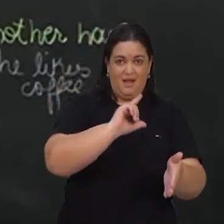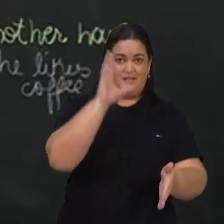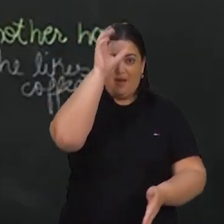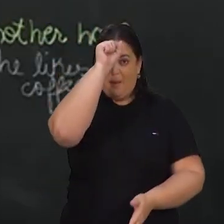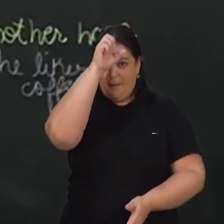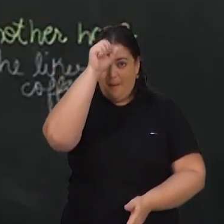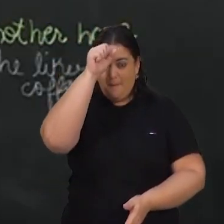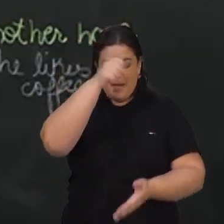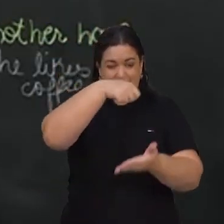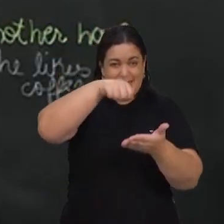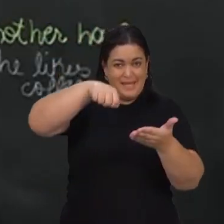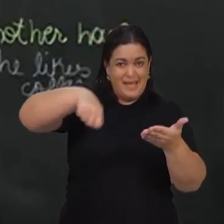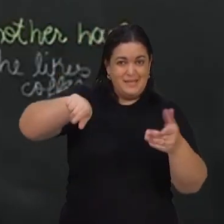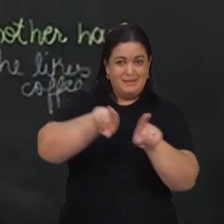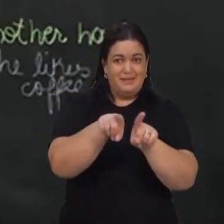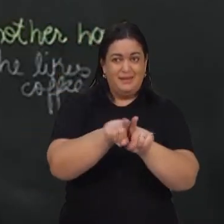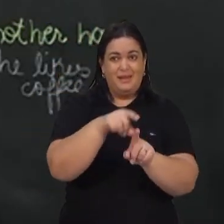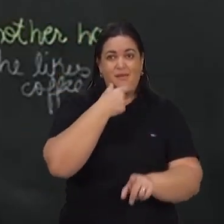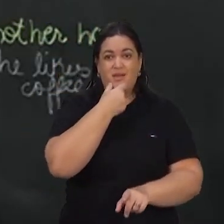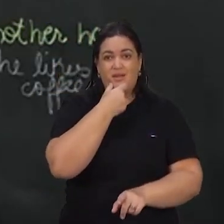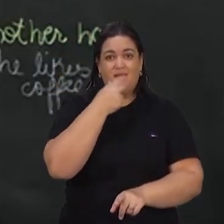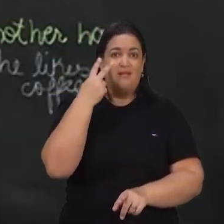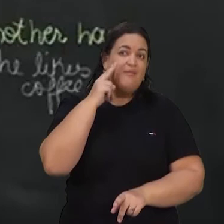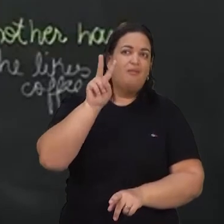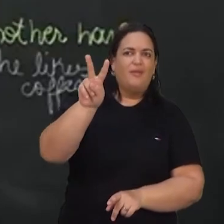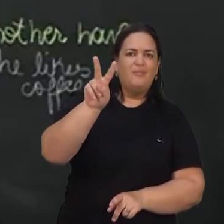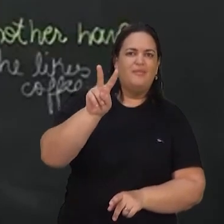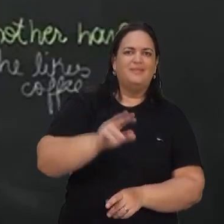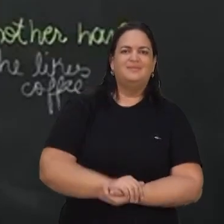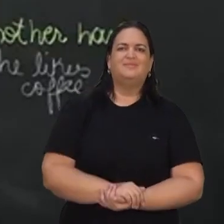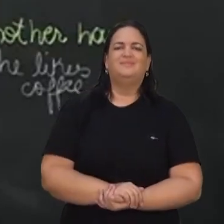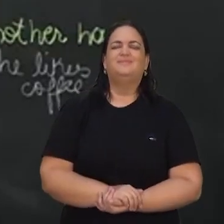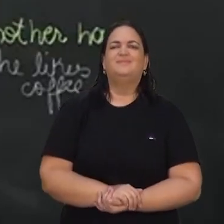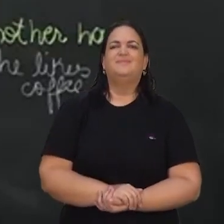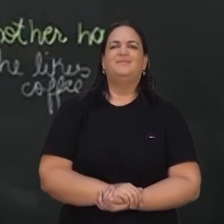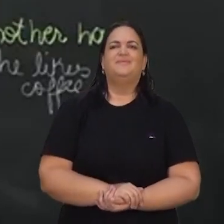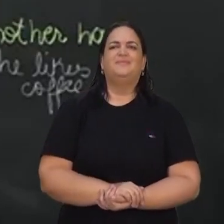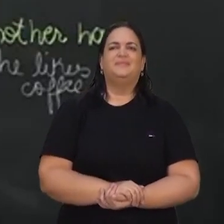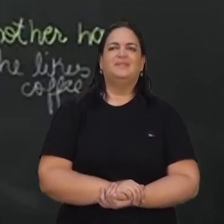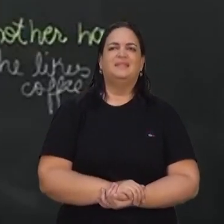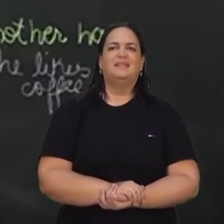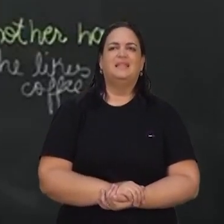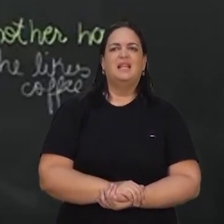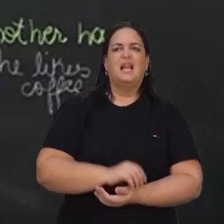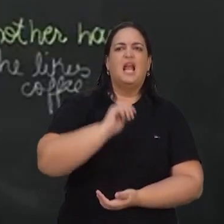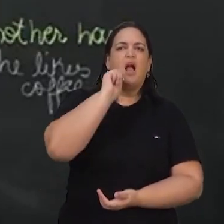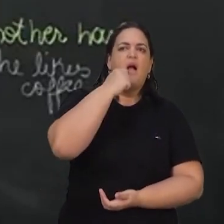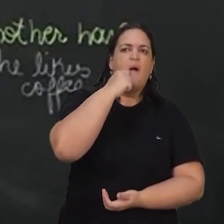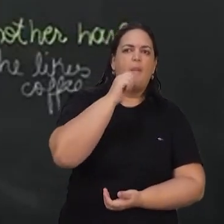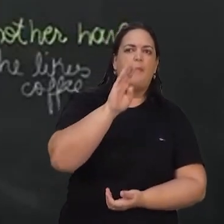aqui, só para a gente lembrar, para a gente também visualizar como é que fica. Aqui é o pão, ó, bread.